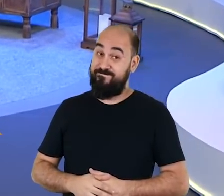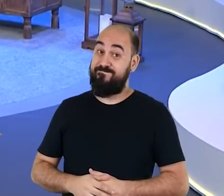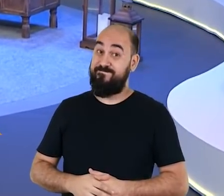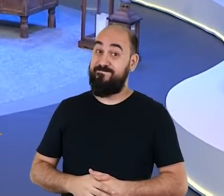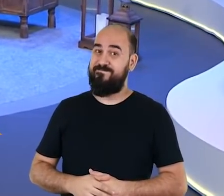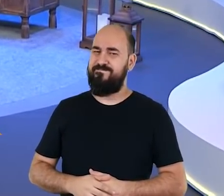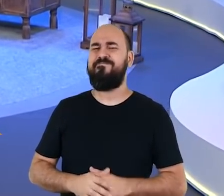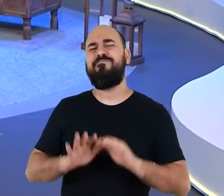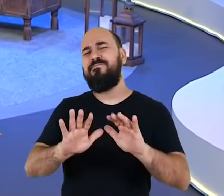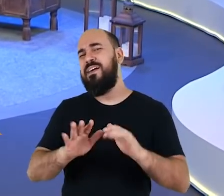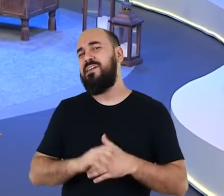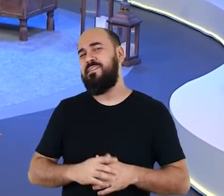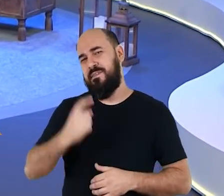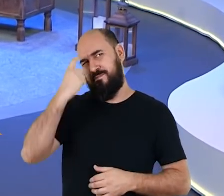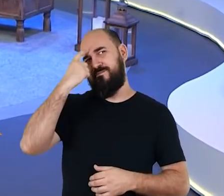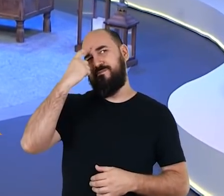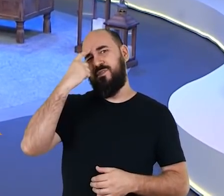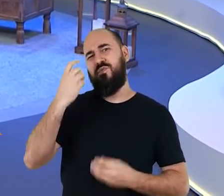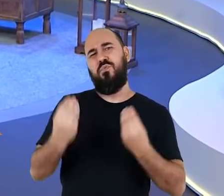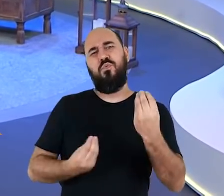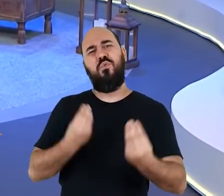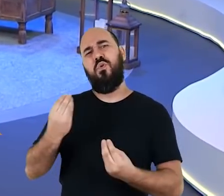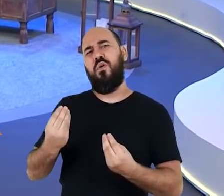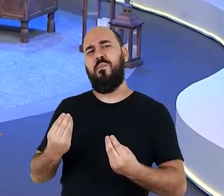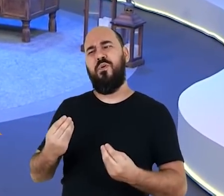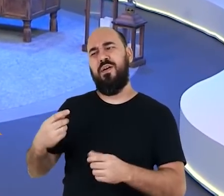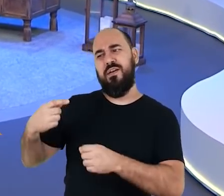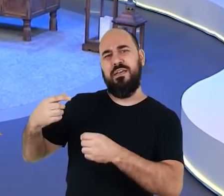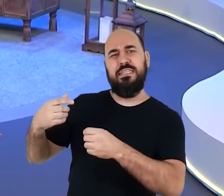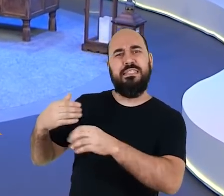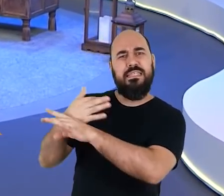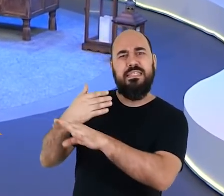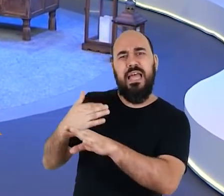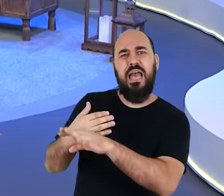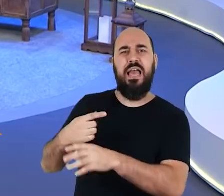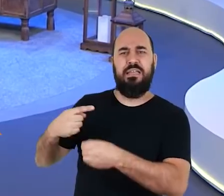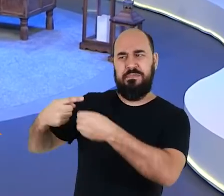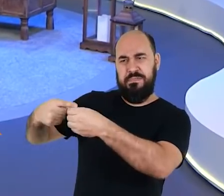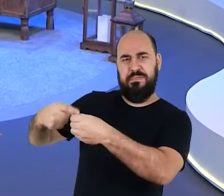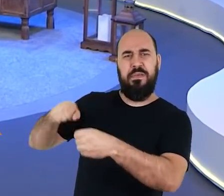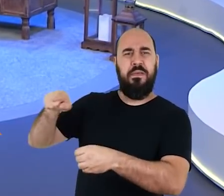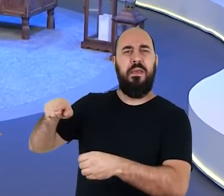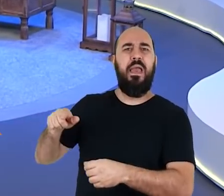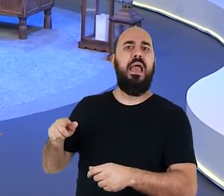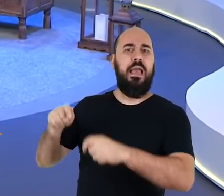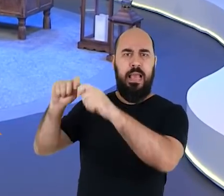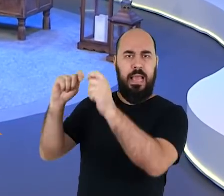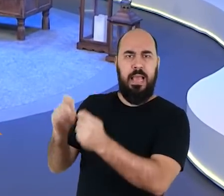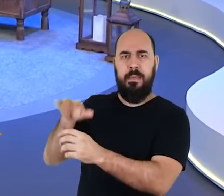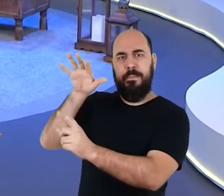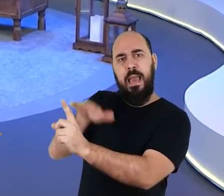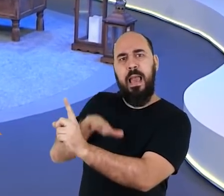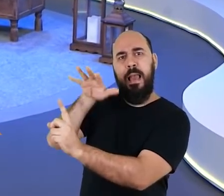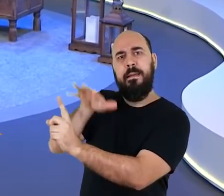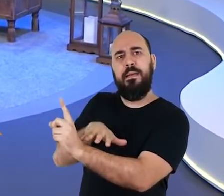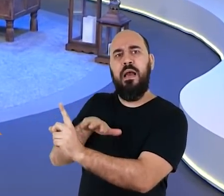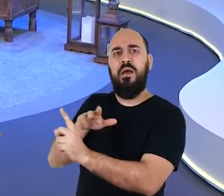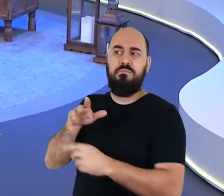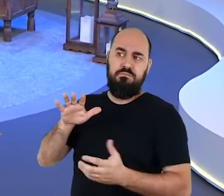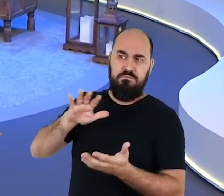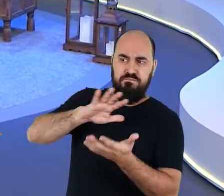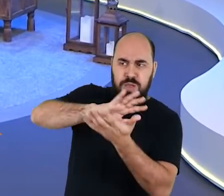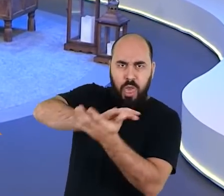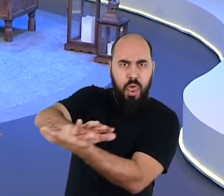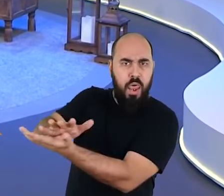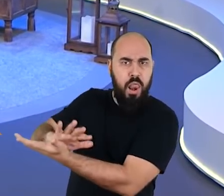que é estranho que uma cidade pagã, inimiga dos judeus e visitada pela ira divina, acabasse